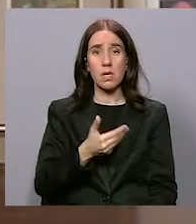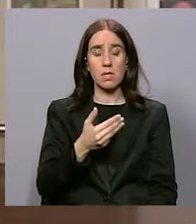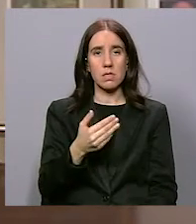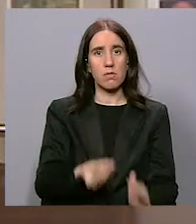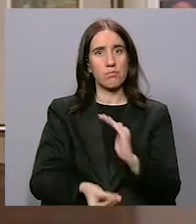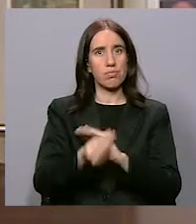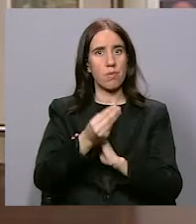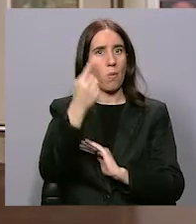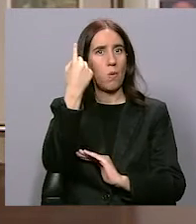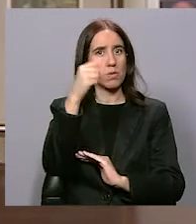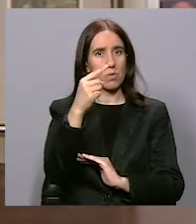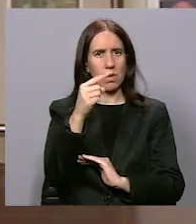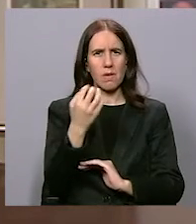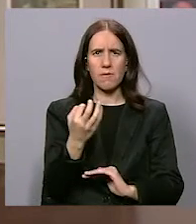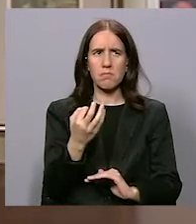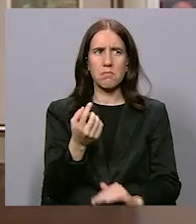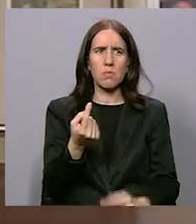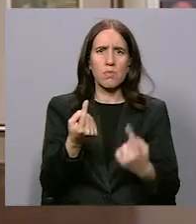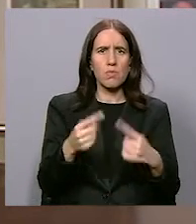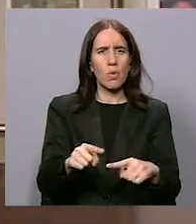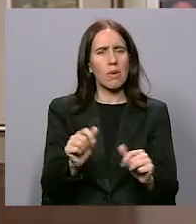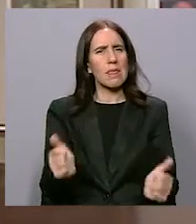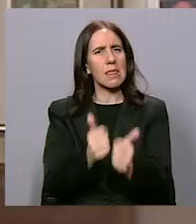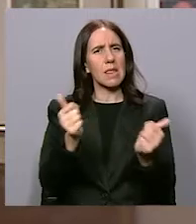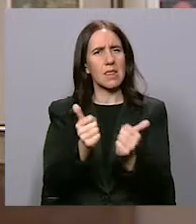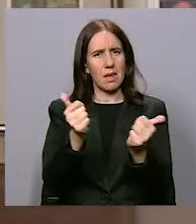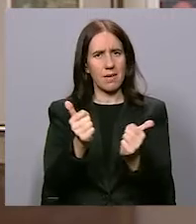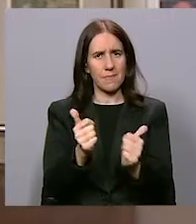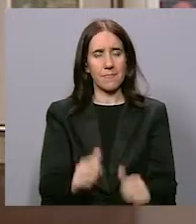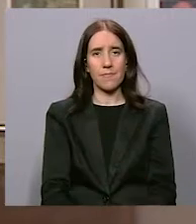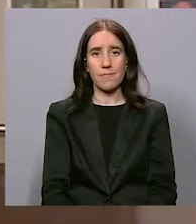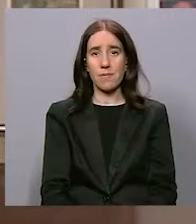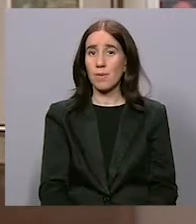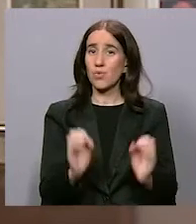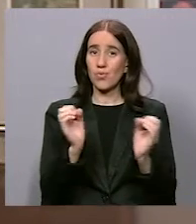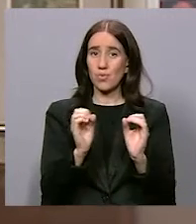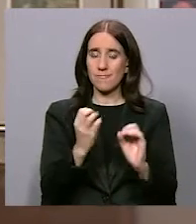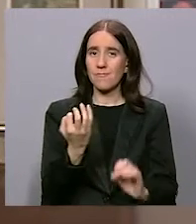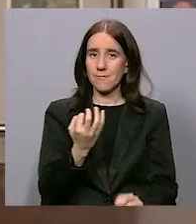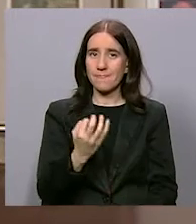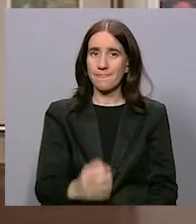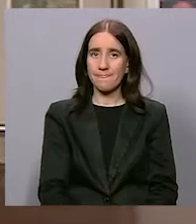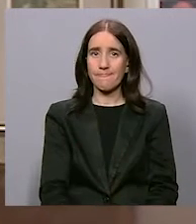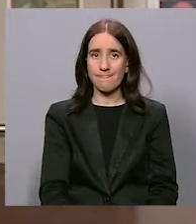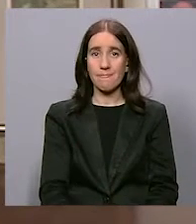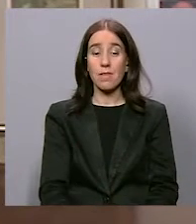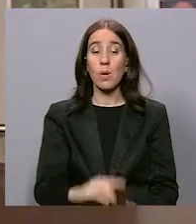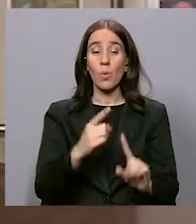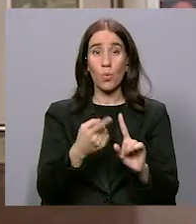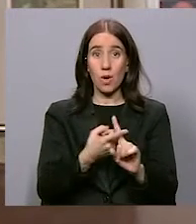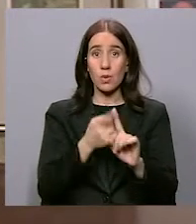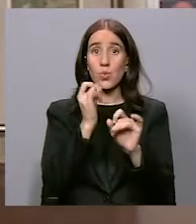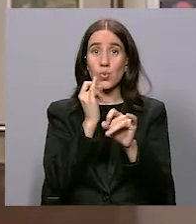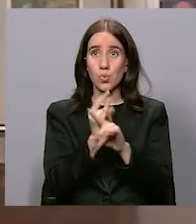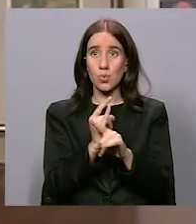uma experiência singular constituída quais apenas por vitórias assim não foi por aí no